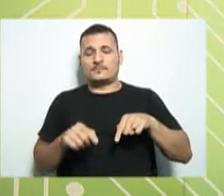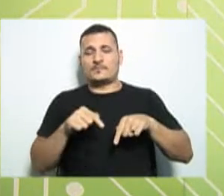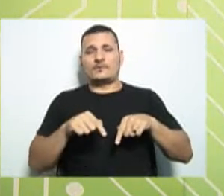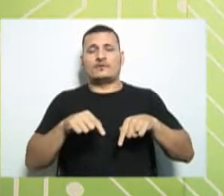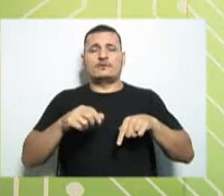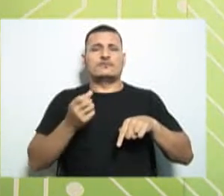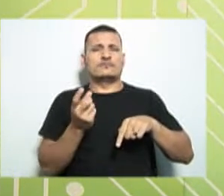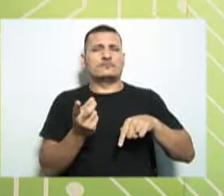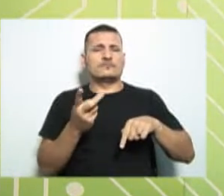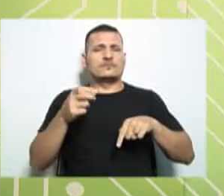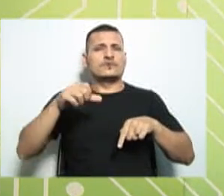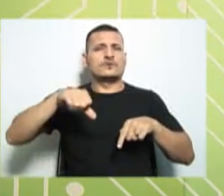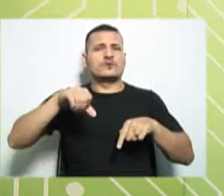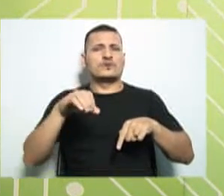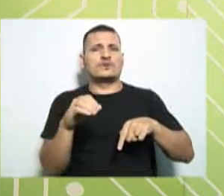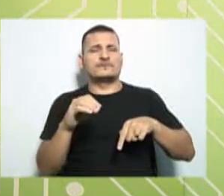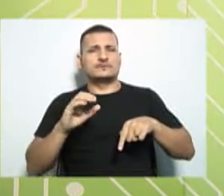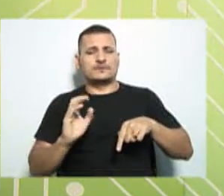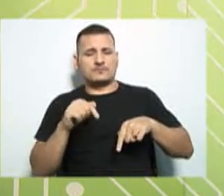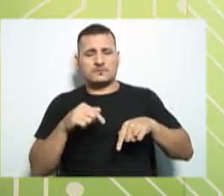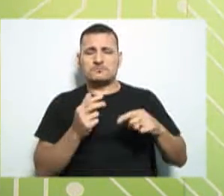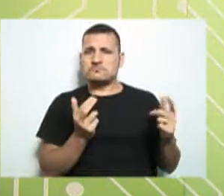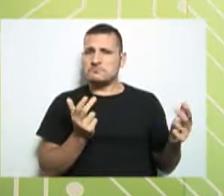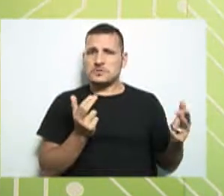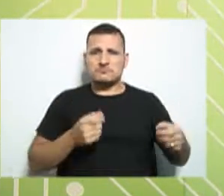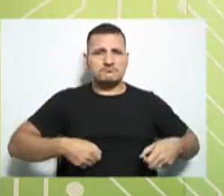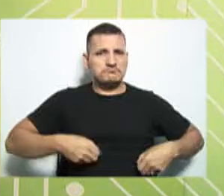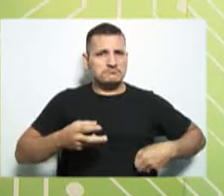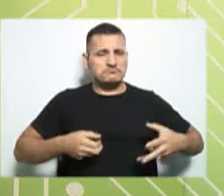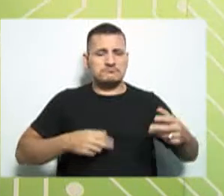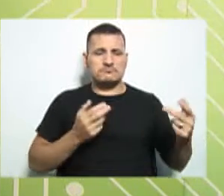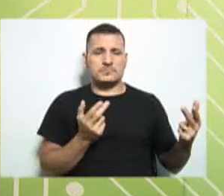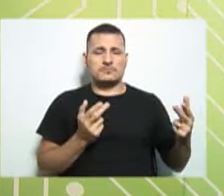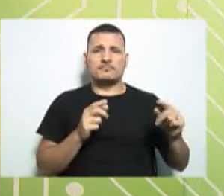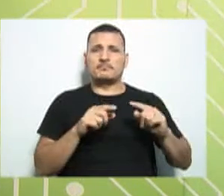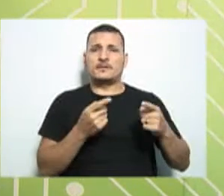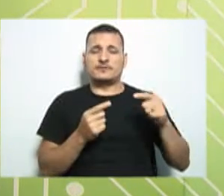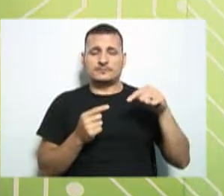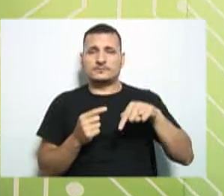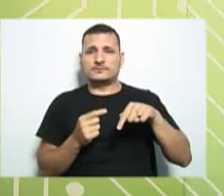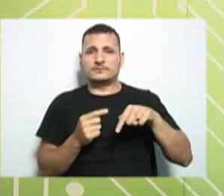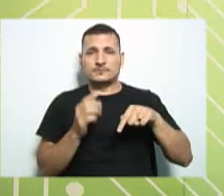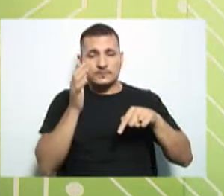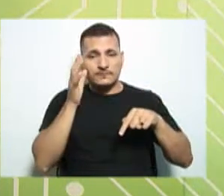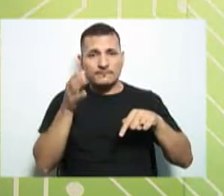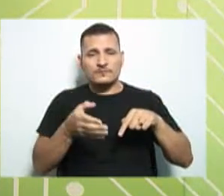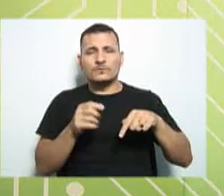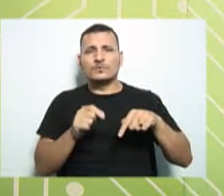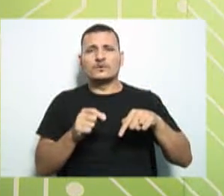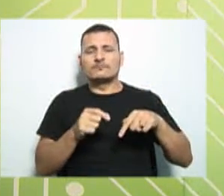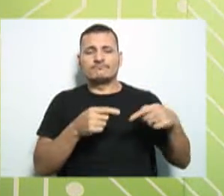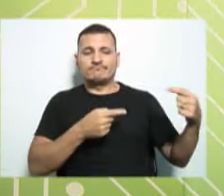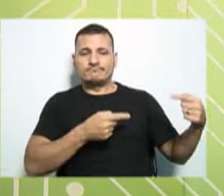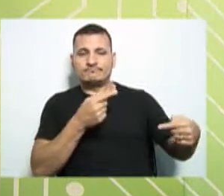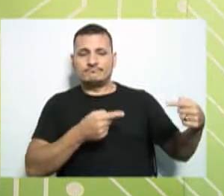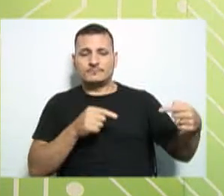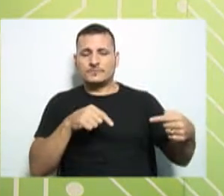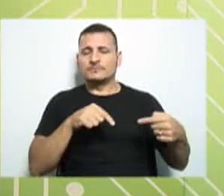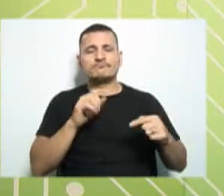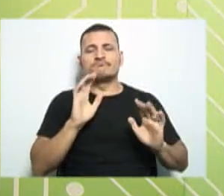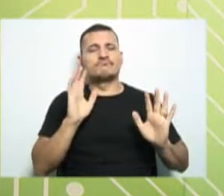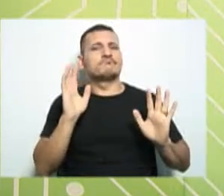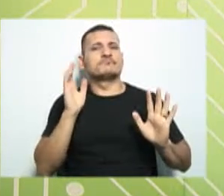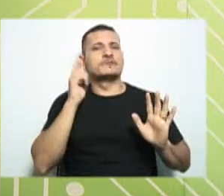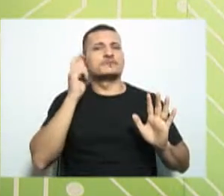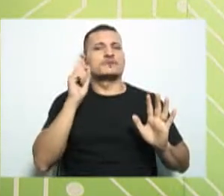centavos tem o mesmo custo, ele tem o mesmo gasto, só que o que acontece? Ele está visando a concorrência. Ele não se importa se ele está tendo um